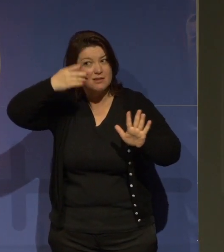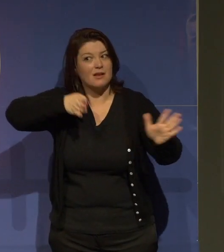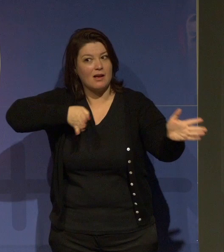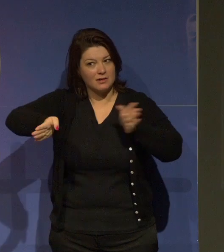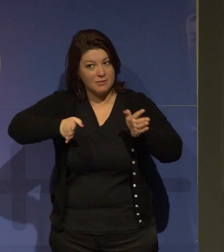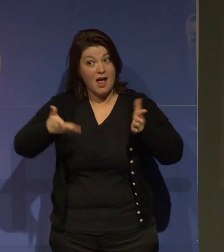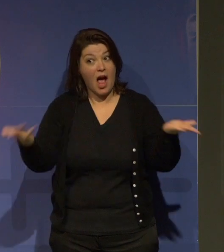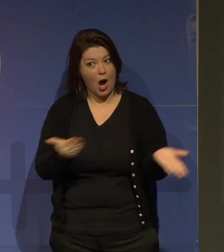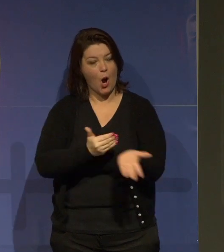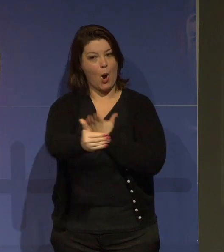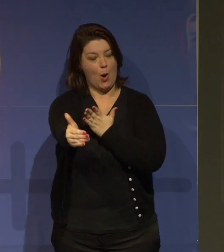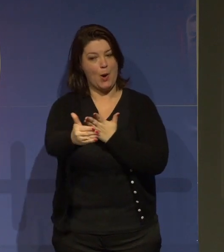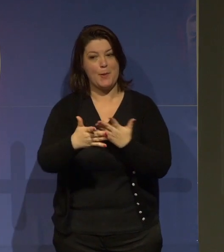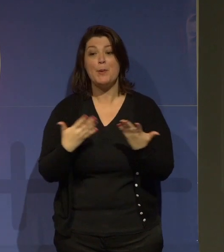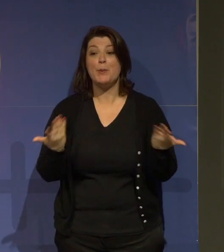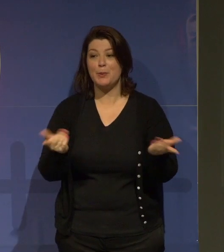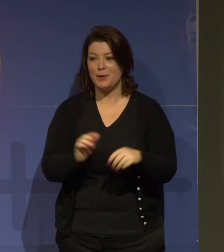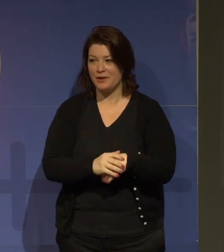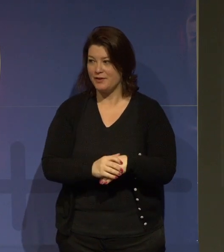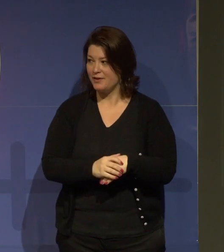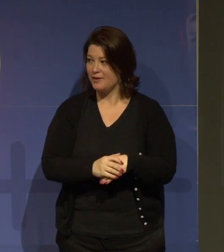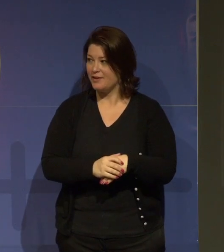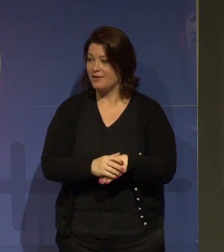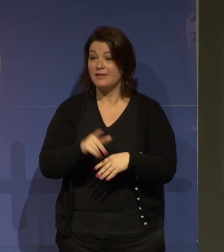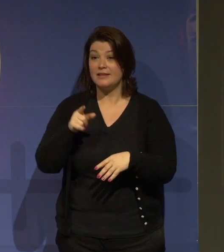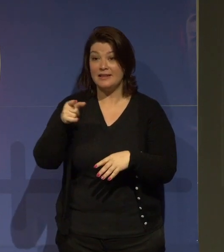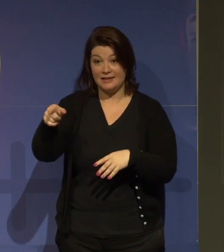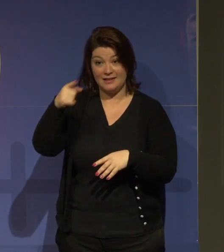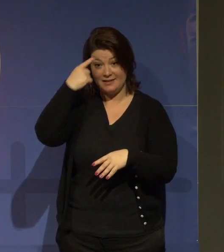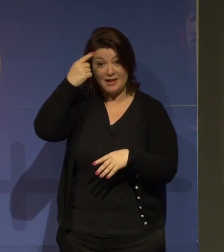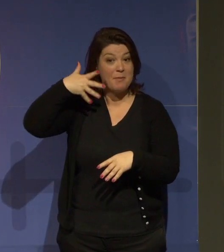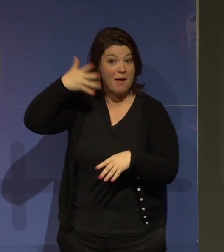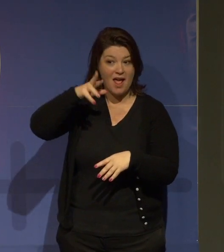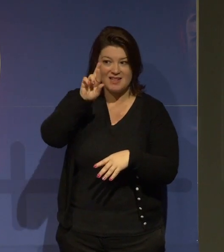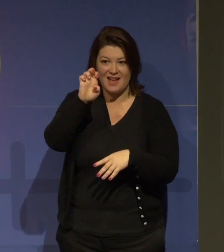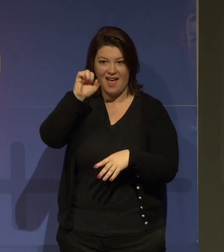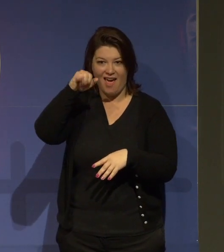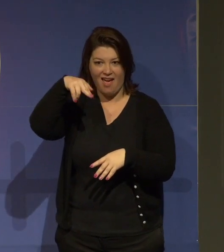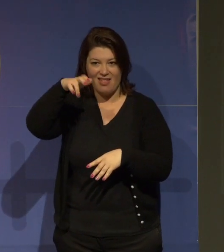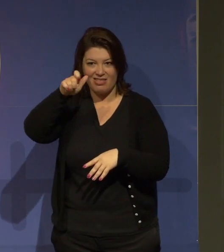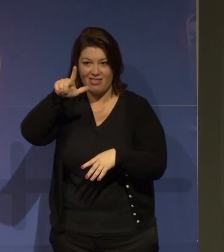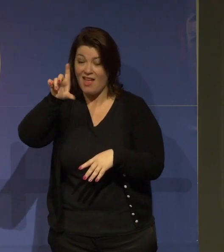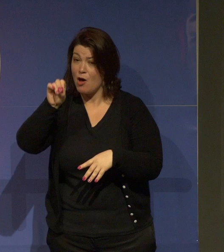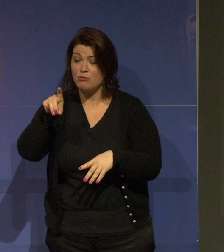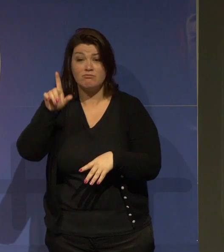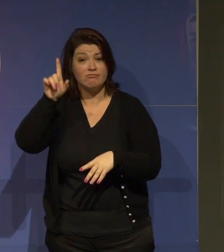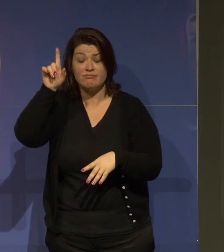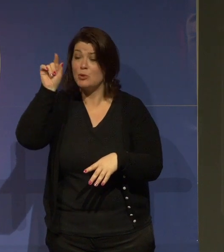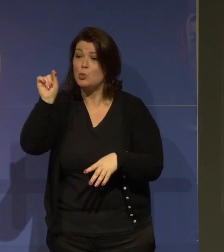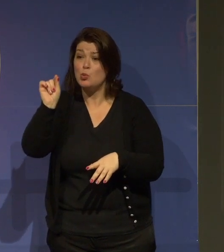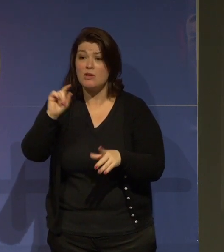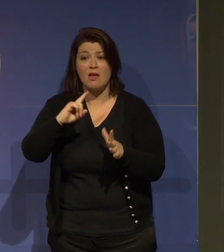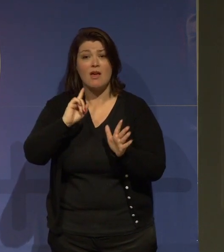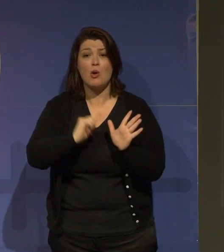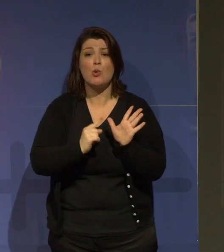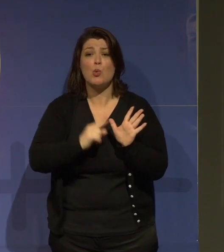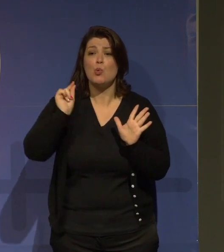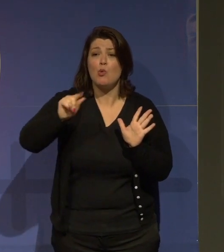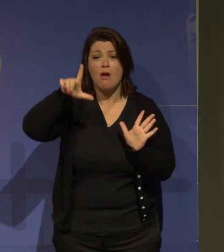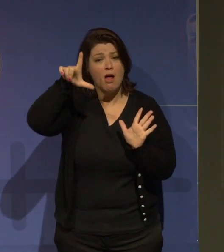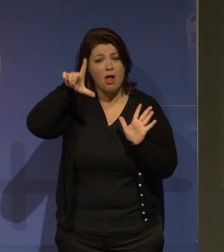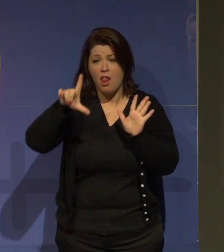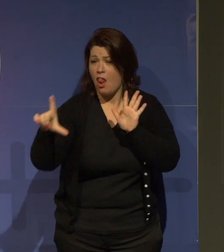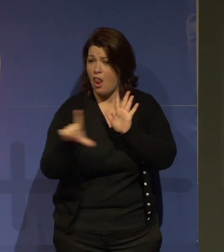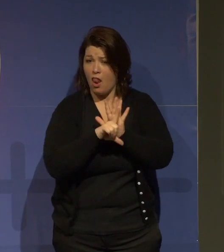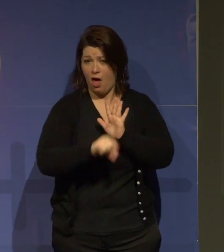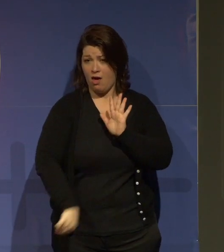agora. Já levantado pelo Reinaldo, a primeira, sim, é lei. Né? A gente tem